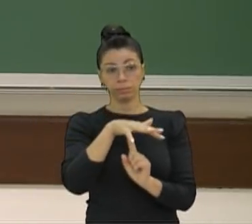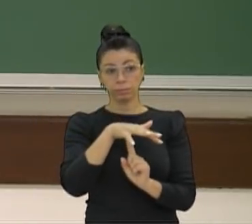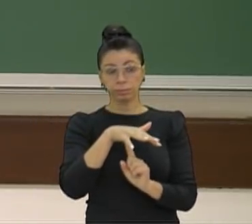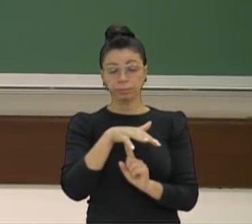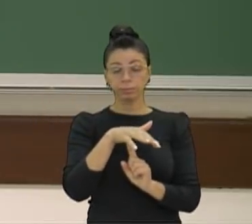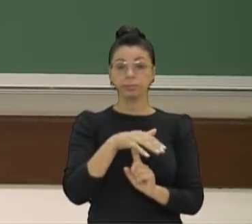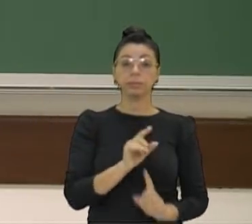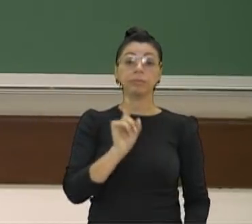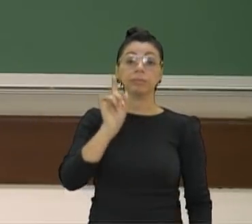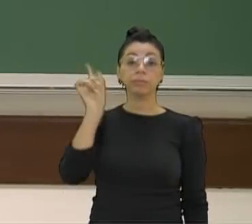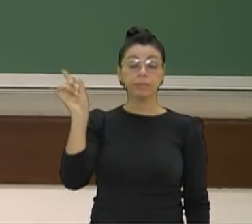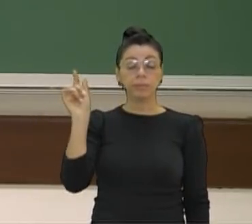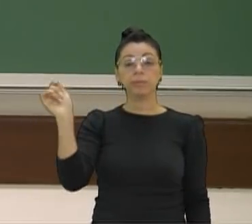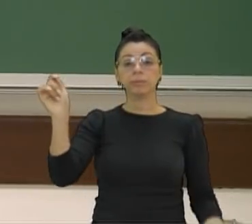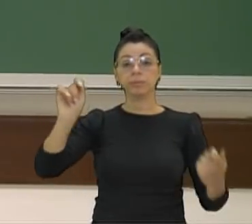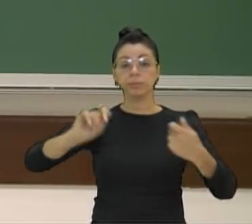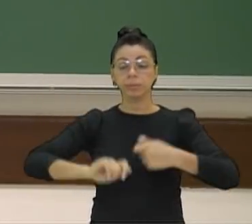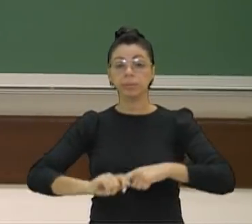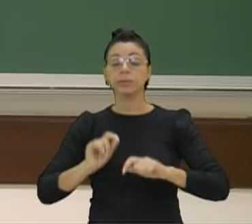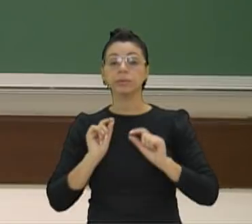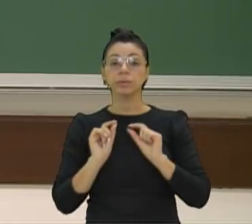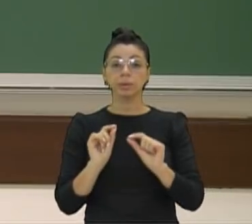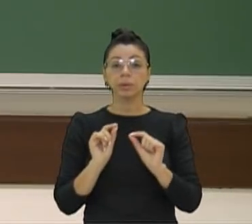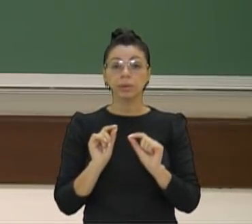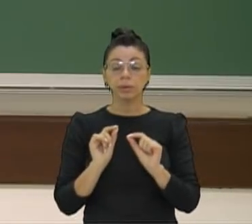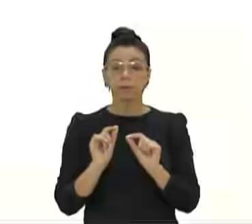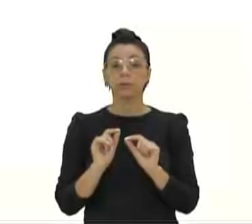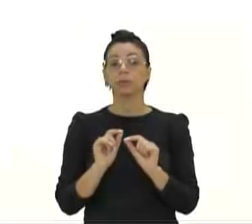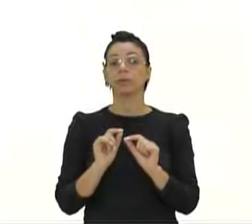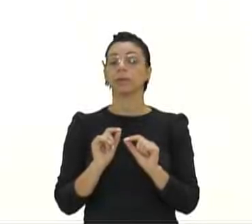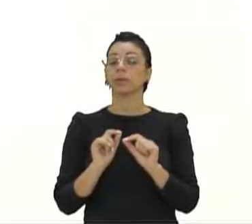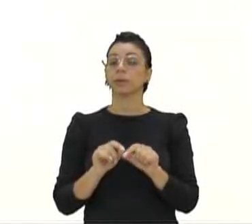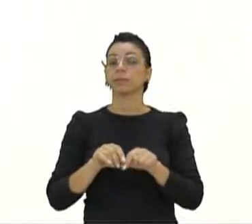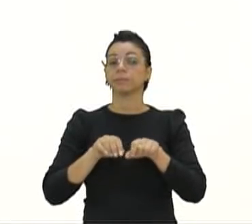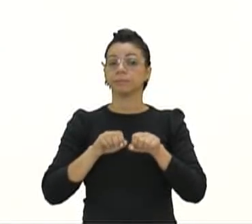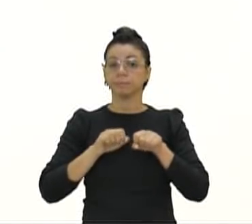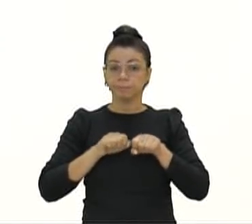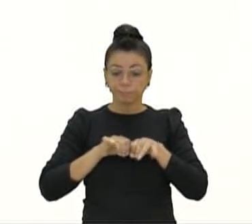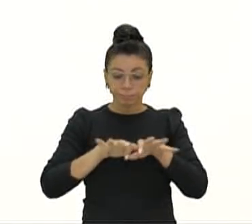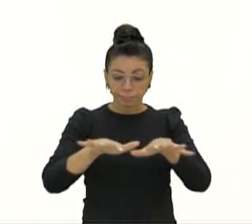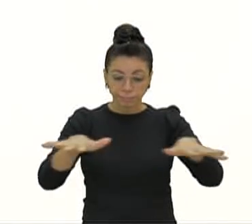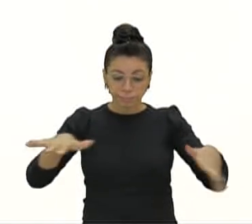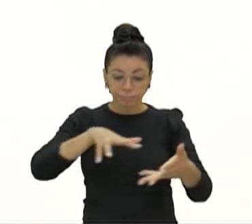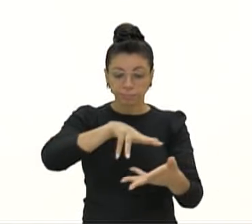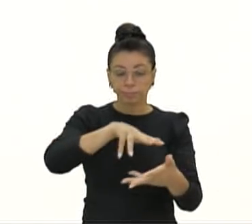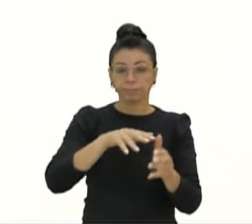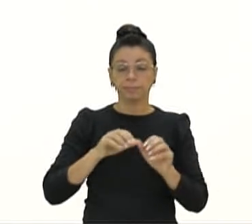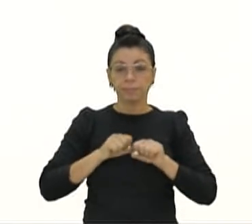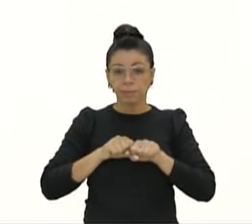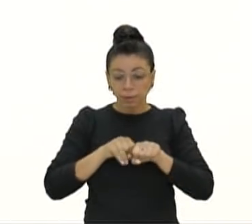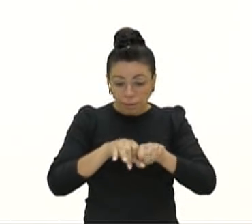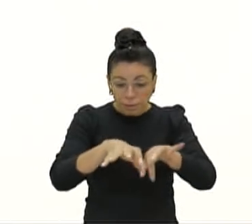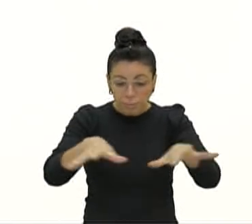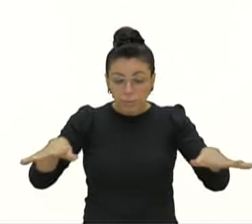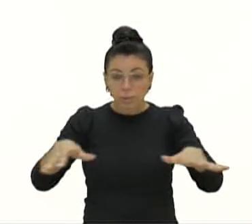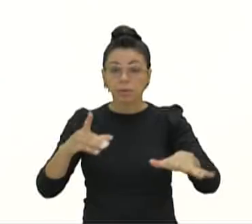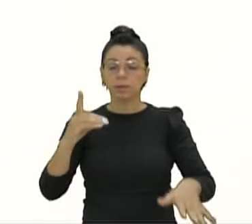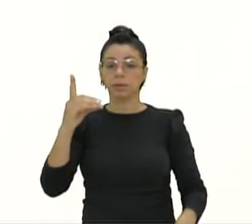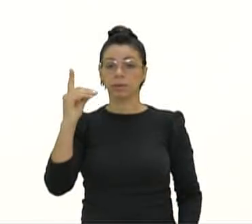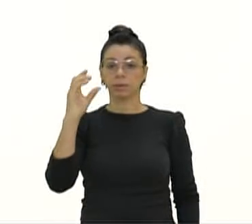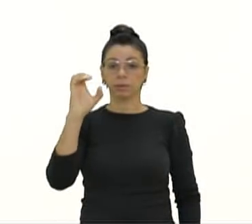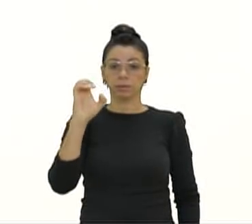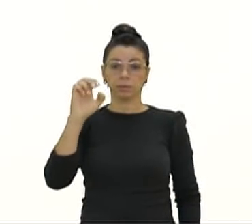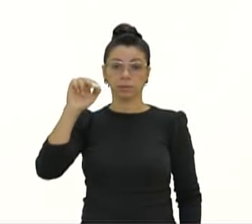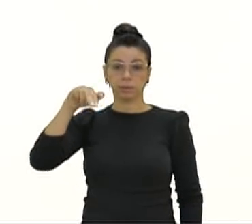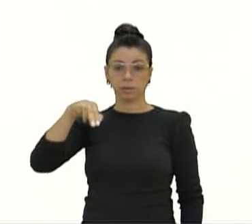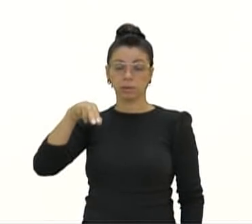Por conta disso, nós podemos afirmar então que se trata de uma epidemia de dengue. Se fossem surtos, seria uma